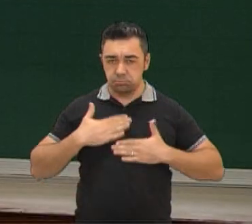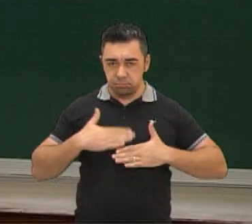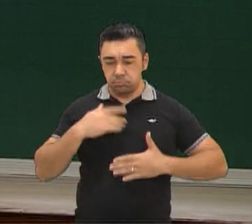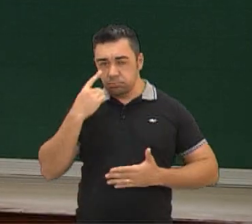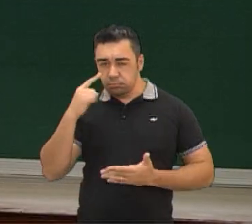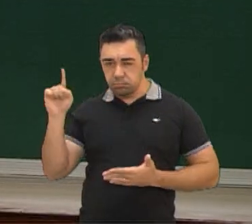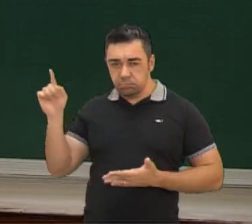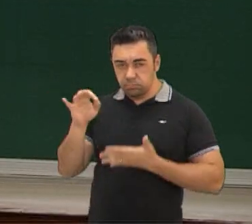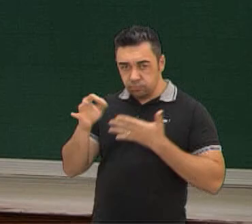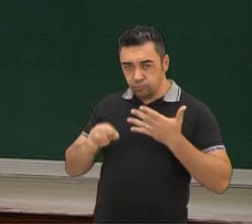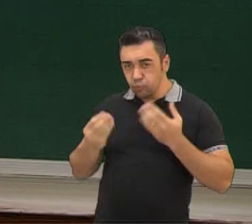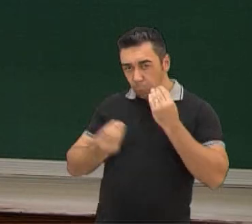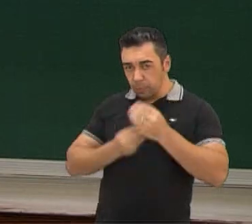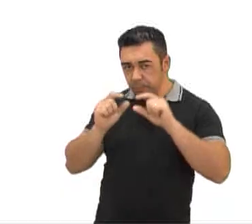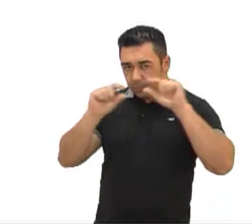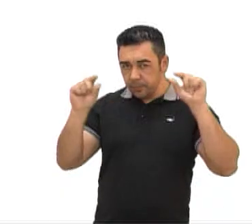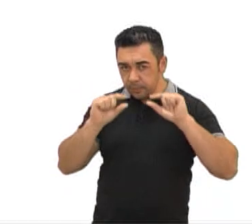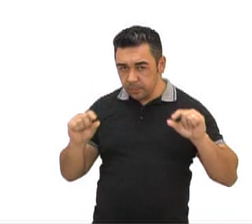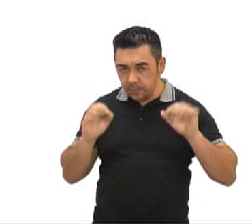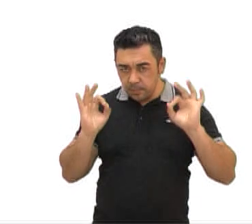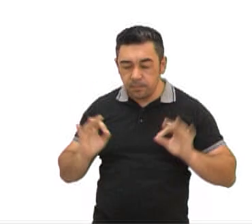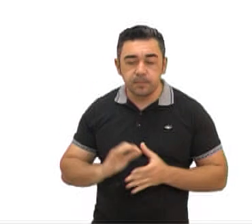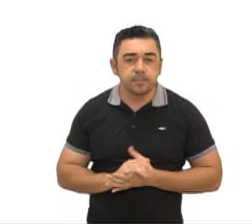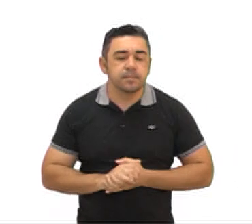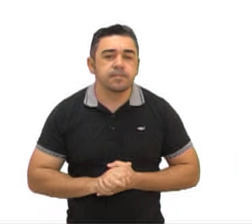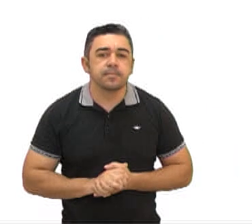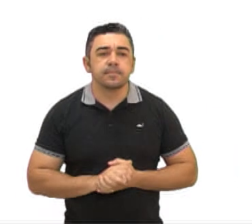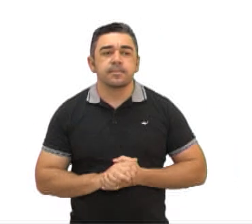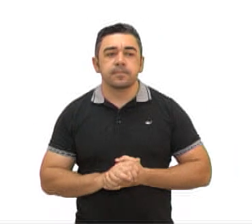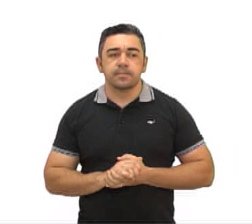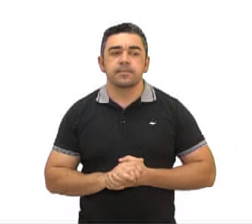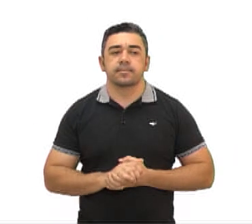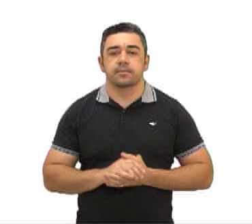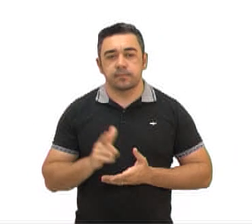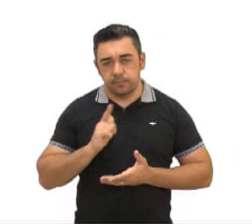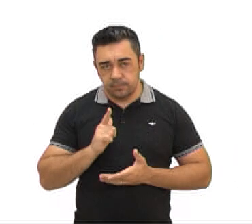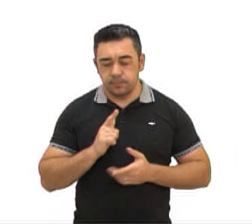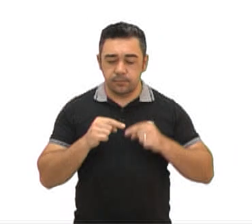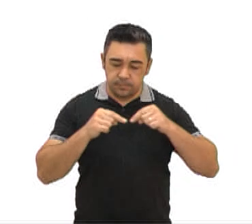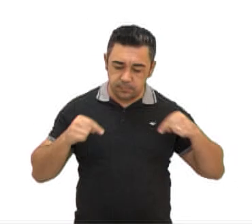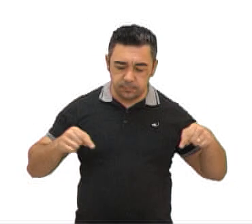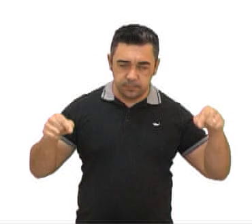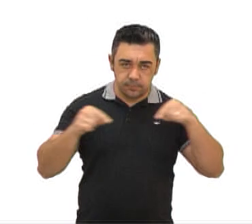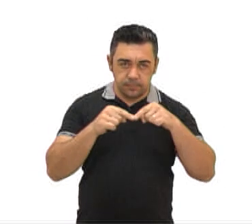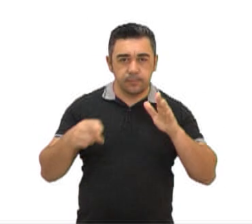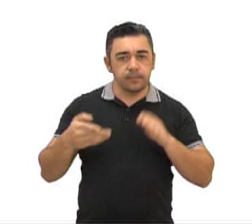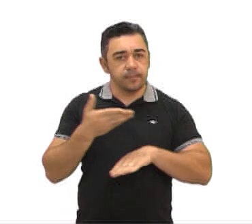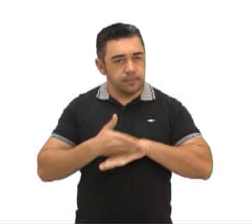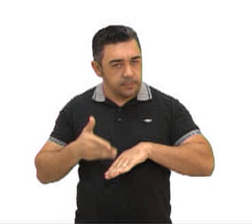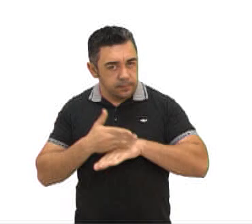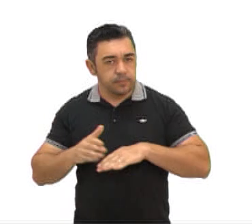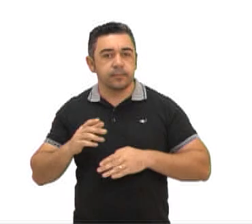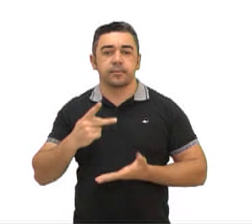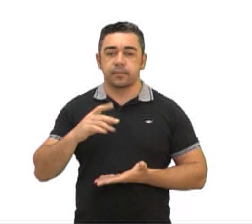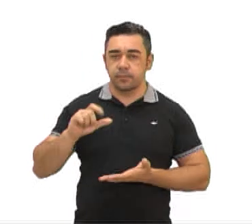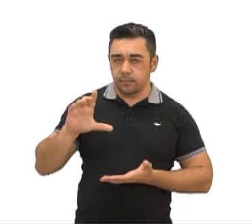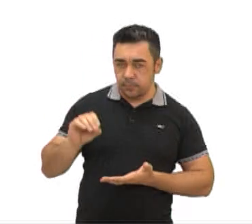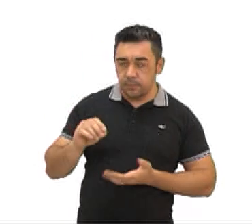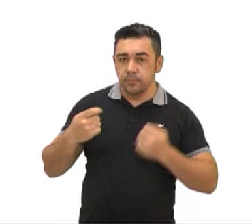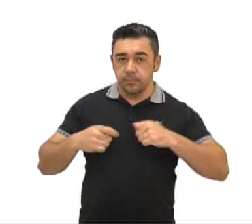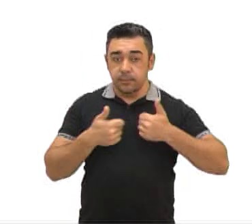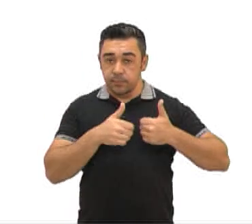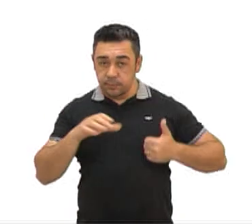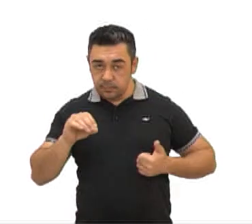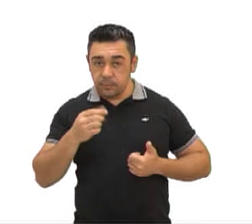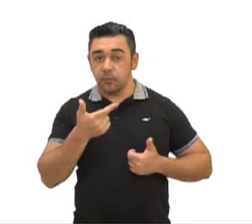então? Vamos ver como é que essa frase ficou? Então, olha lá. A piscina para a prática do polo aquático deve ter 10